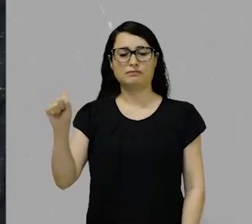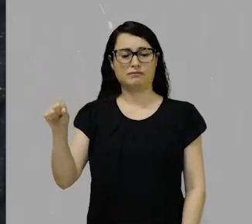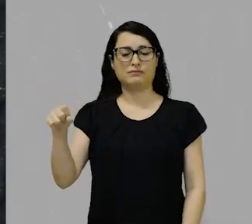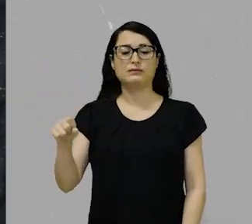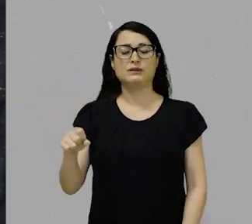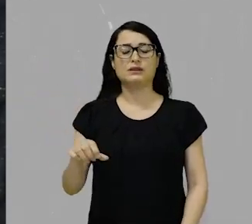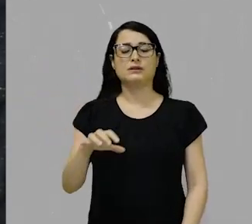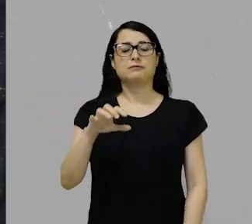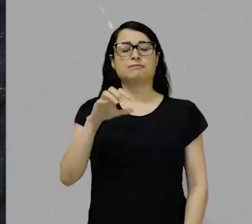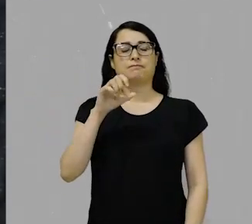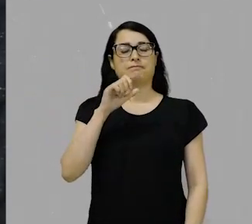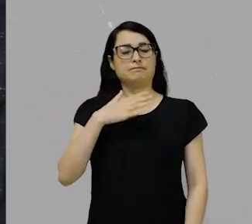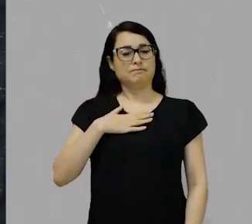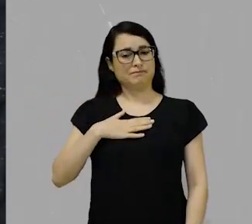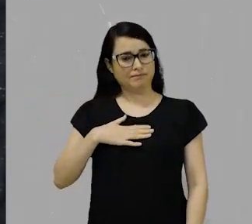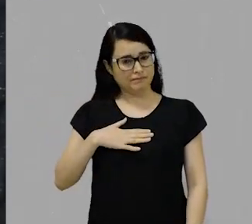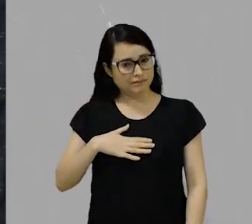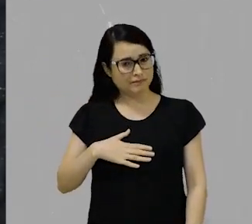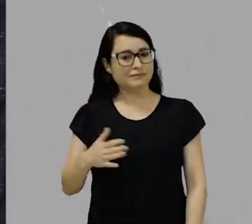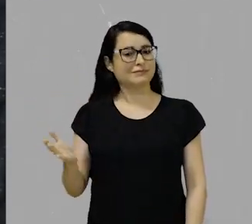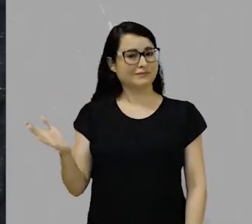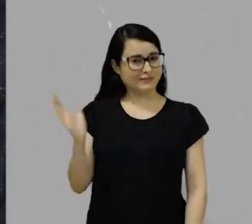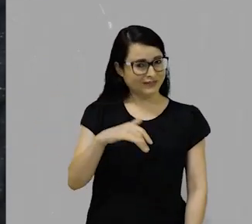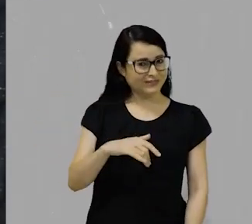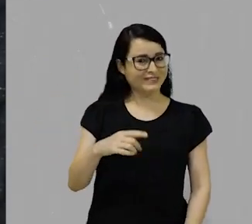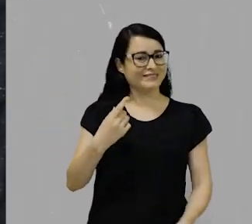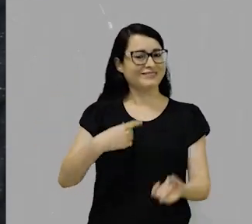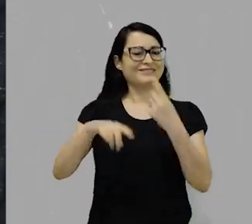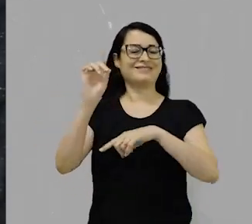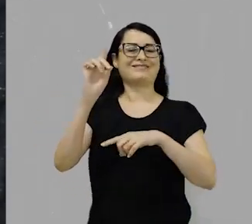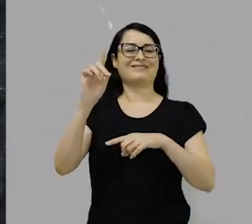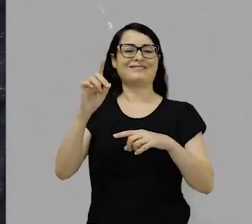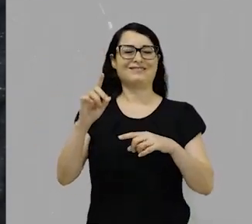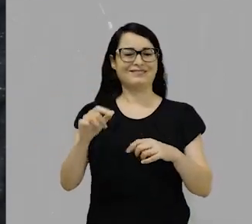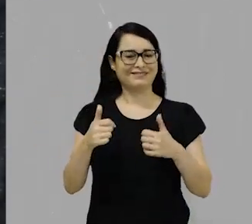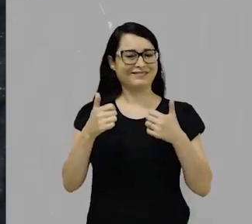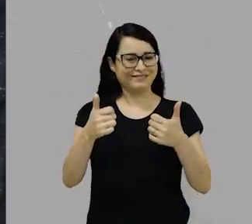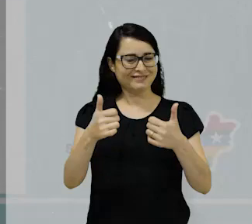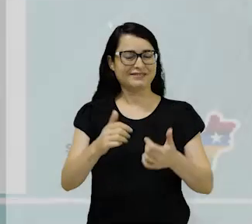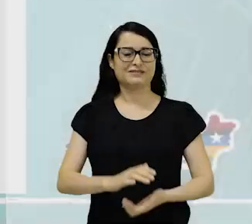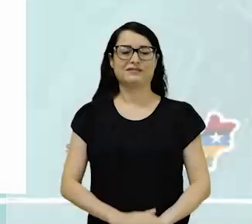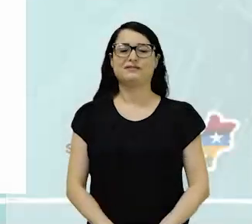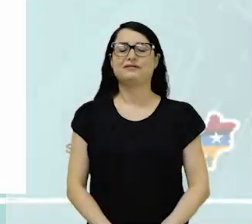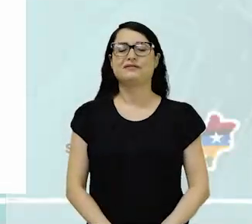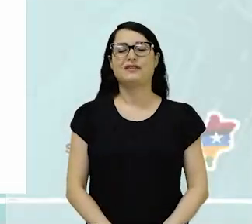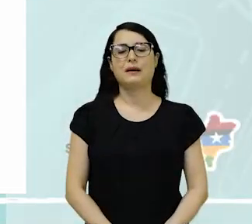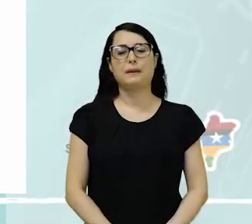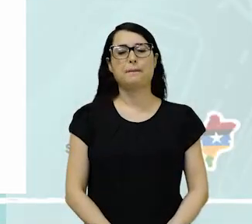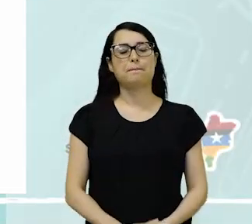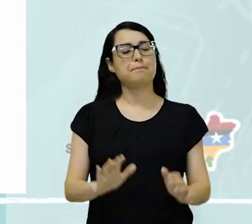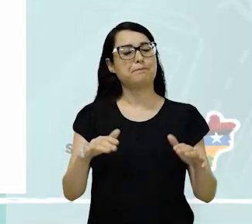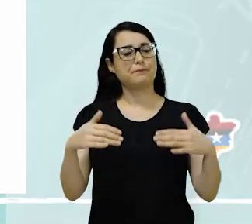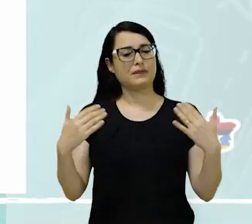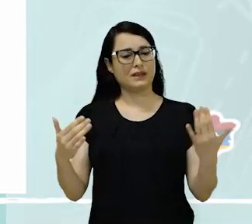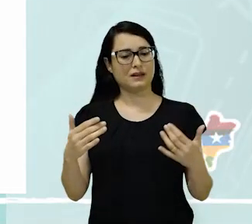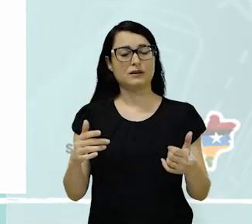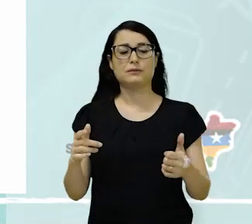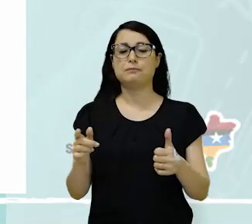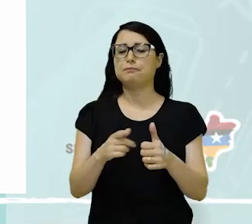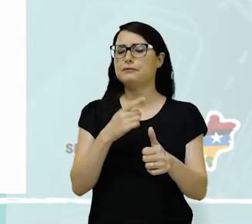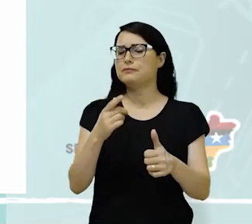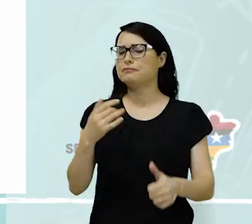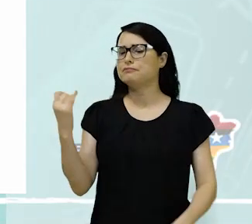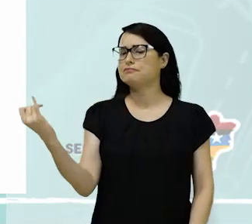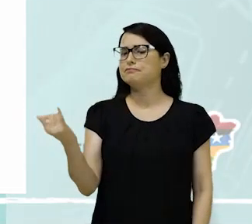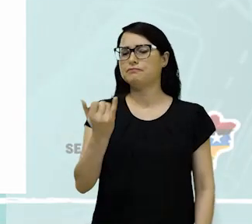respira, tá? Vem comigo que é sucesso, galera. Beleza? Então, gente, primeira coisa